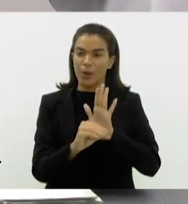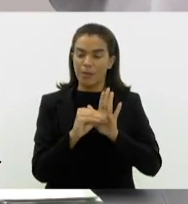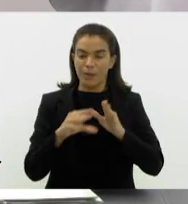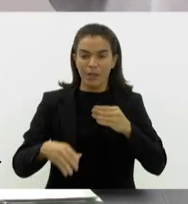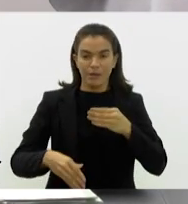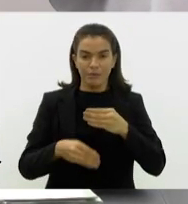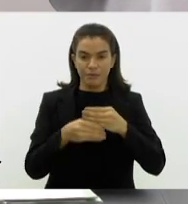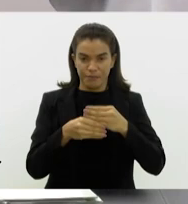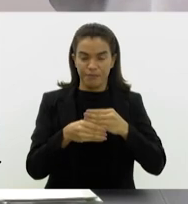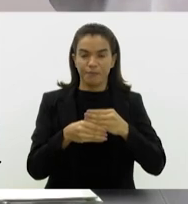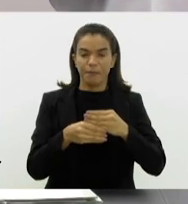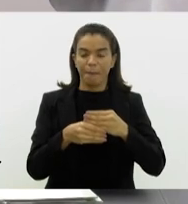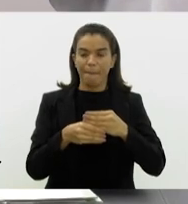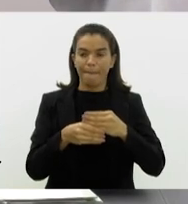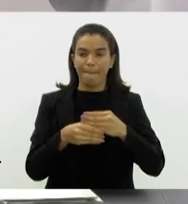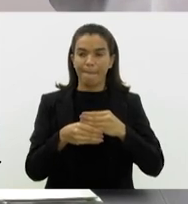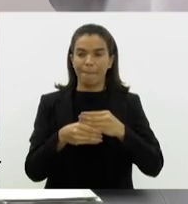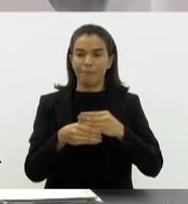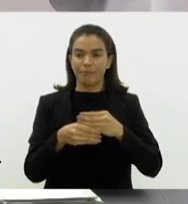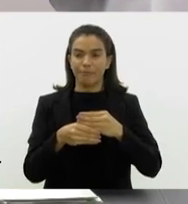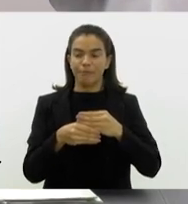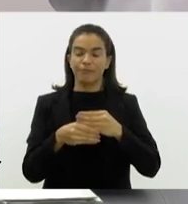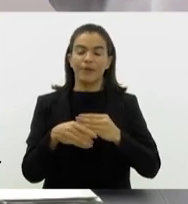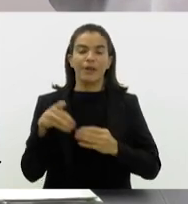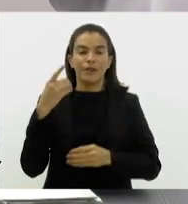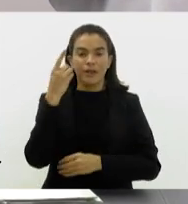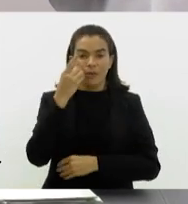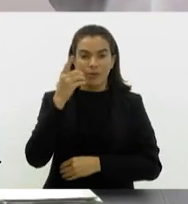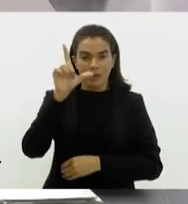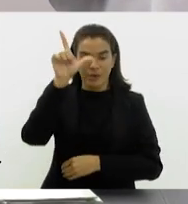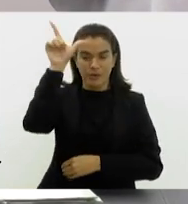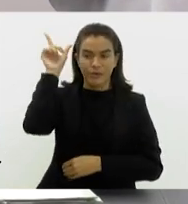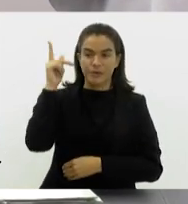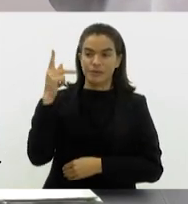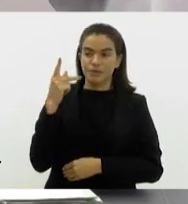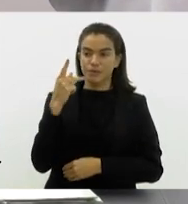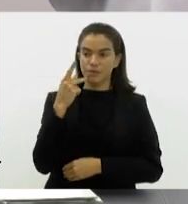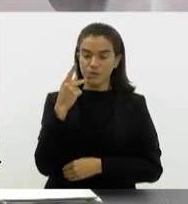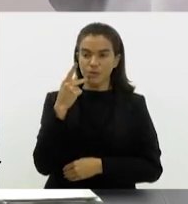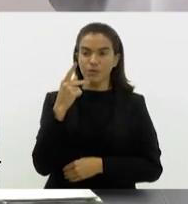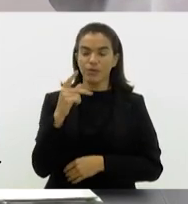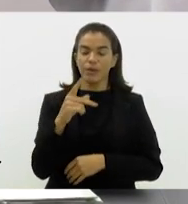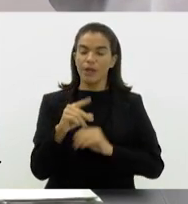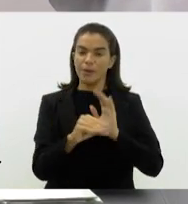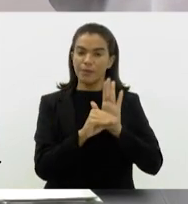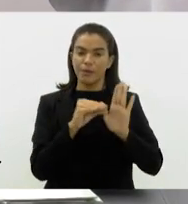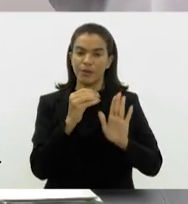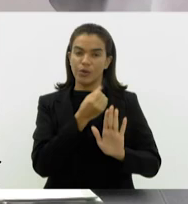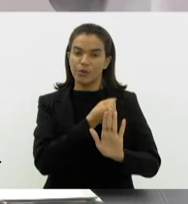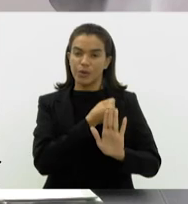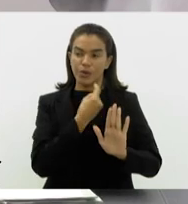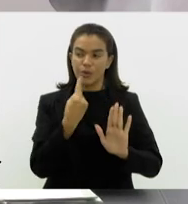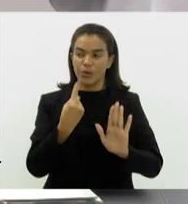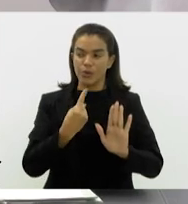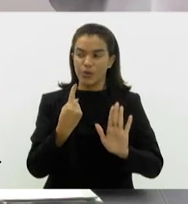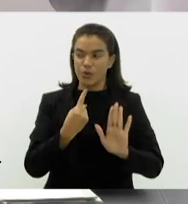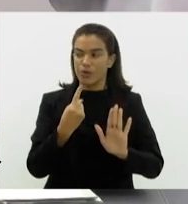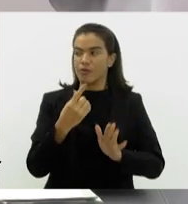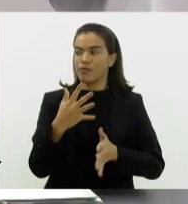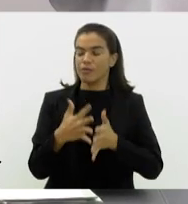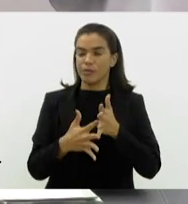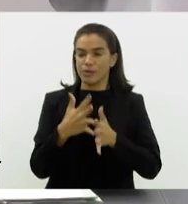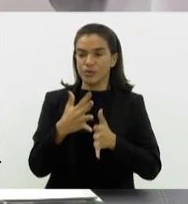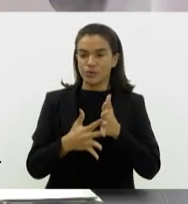aditiva da lavra do deputado Luiz Paulo. E a emenda número 1 foi